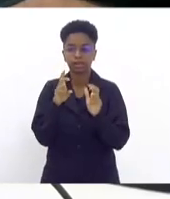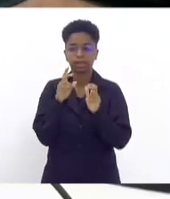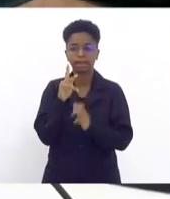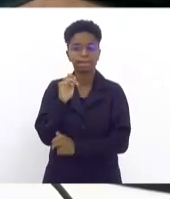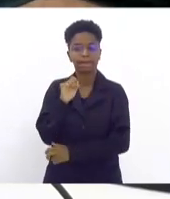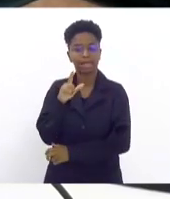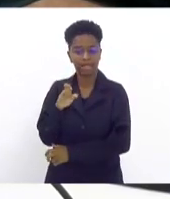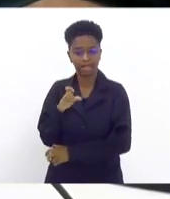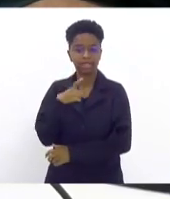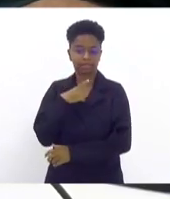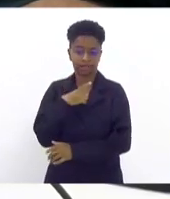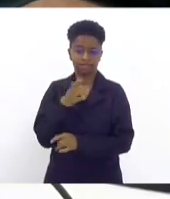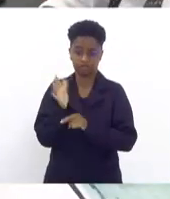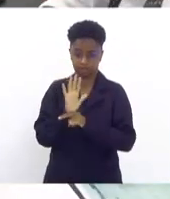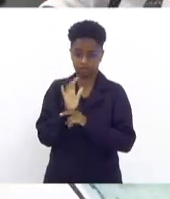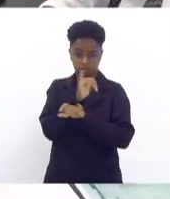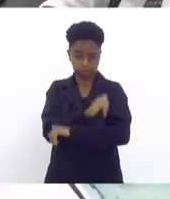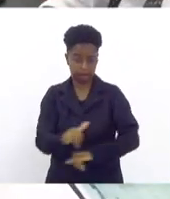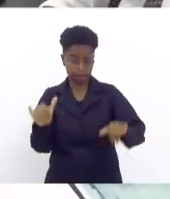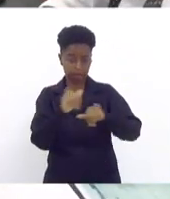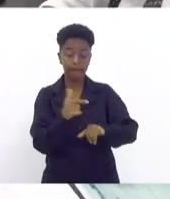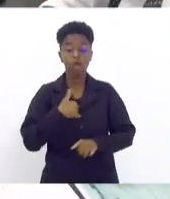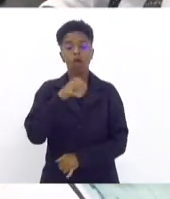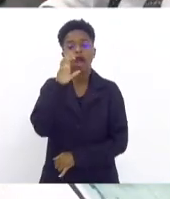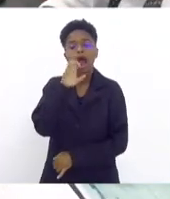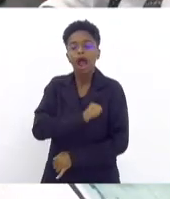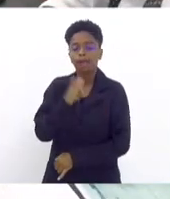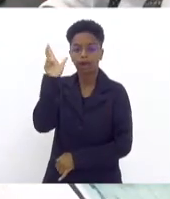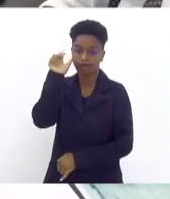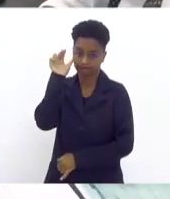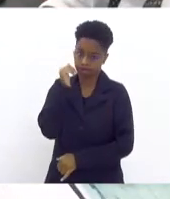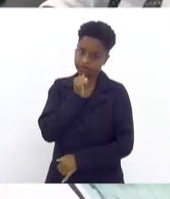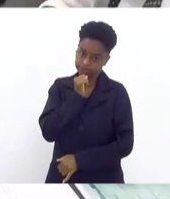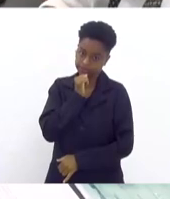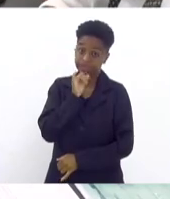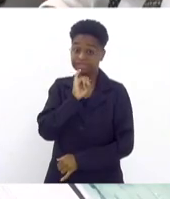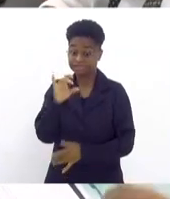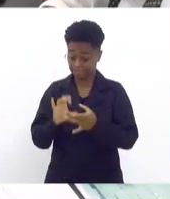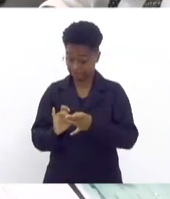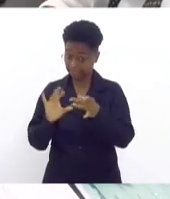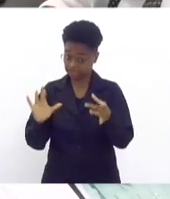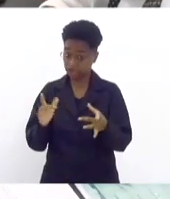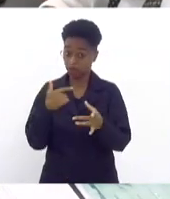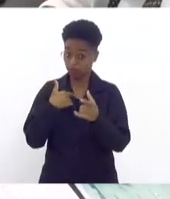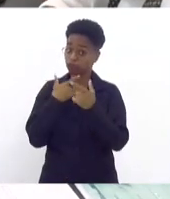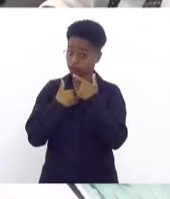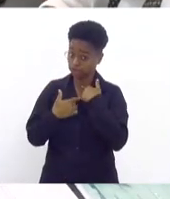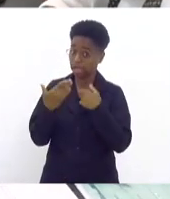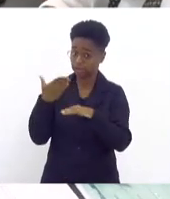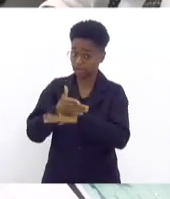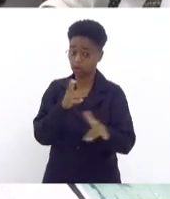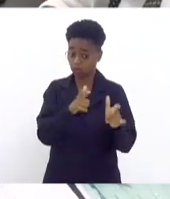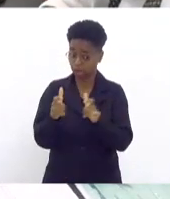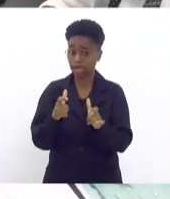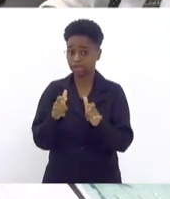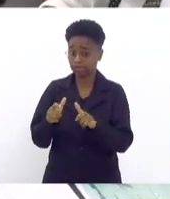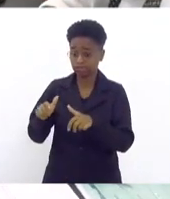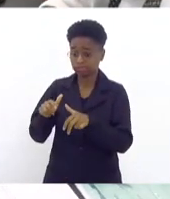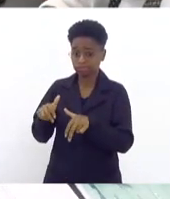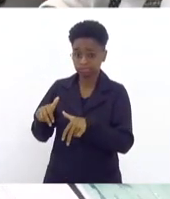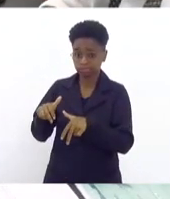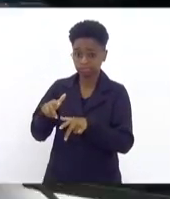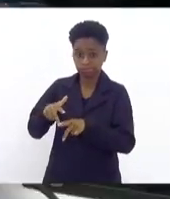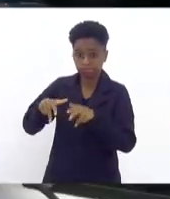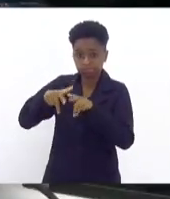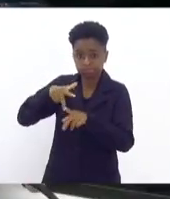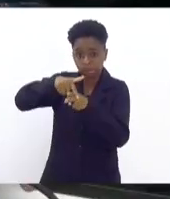vídeo circulou. Eu, por exemplo, como sou um apaixonado por cavalo, se for autorizado isso, eu vou entrar no Bar de Pelé a cavalo, porque sempre tem um forró lá